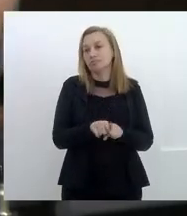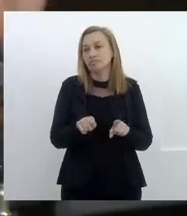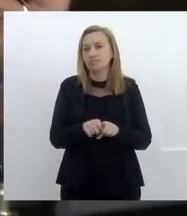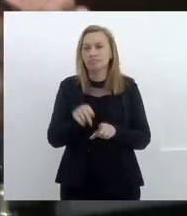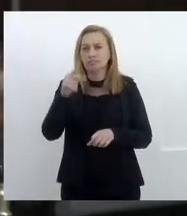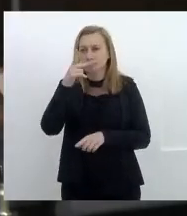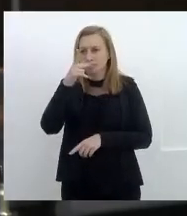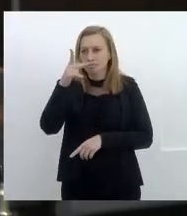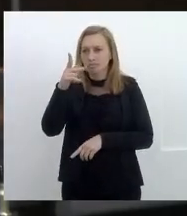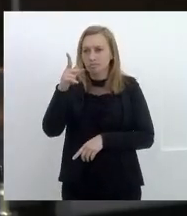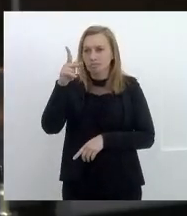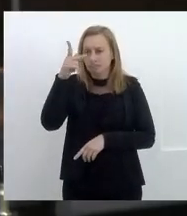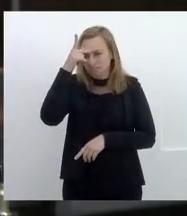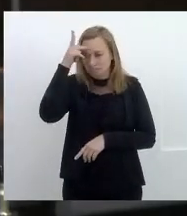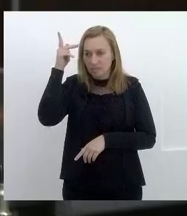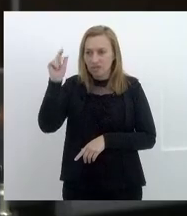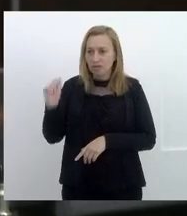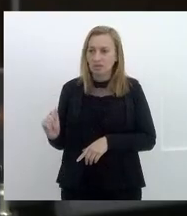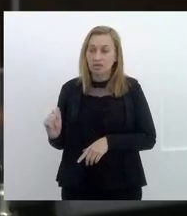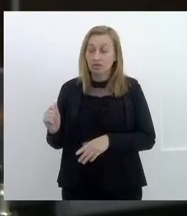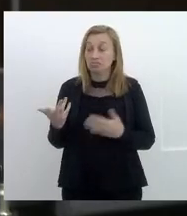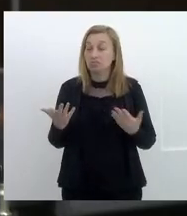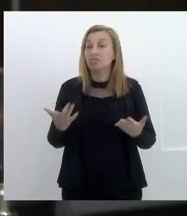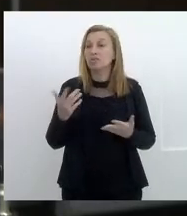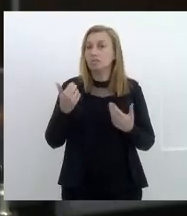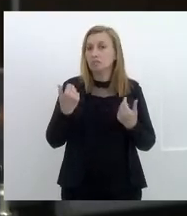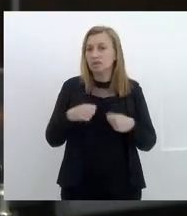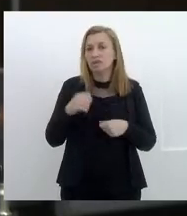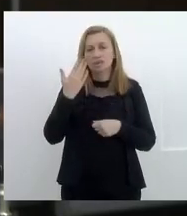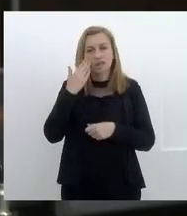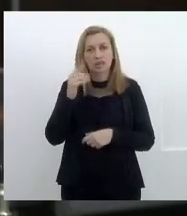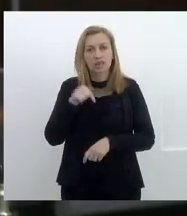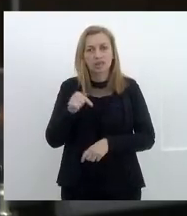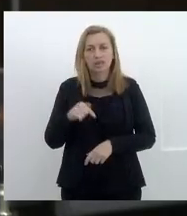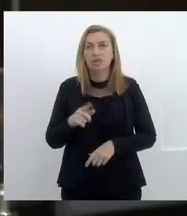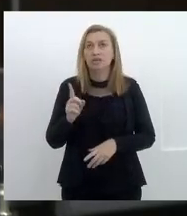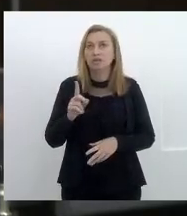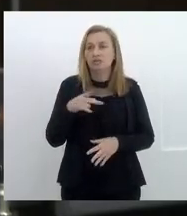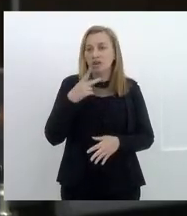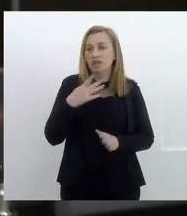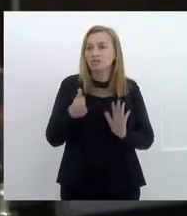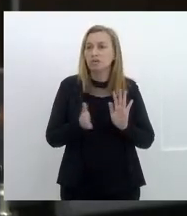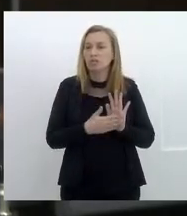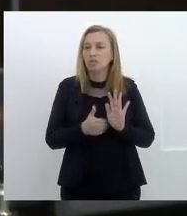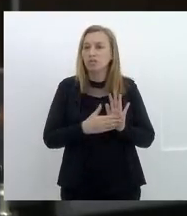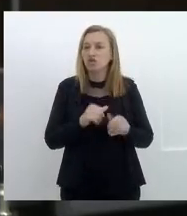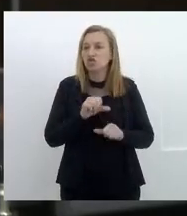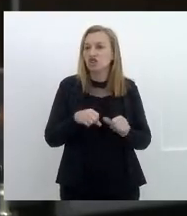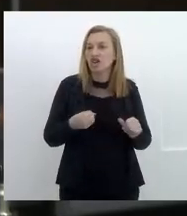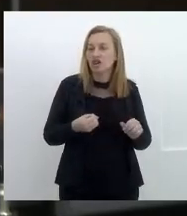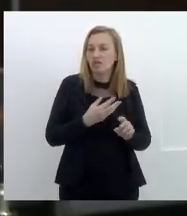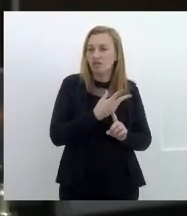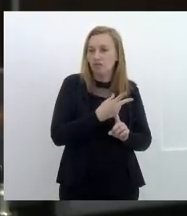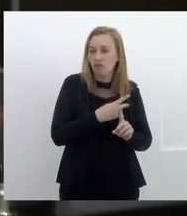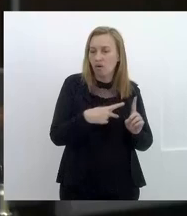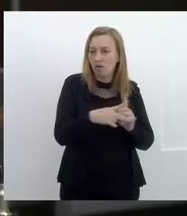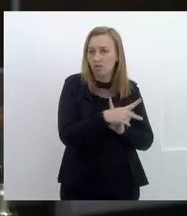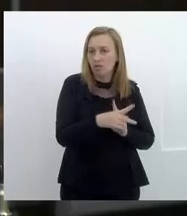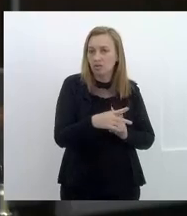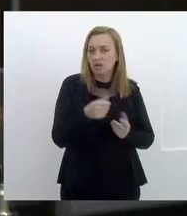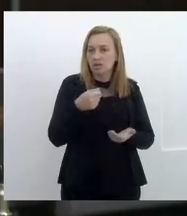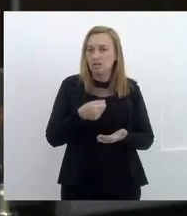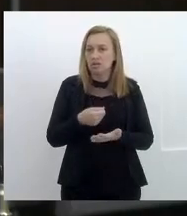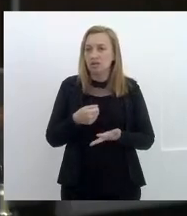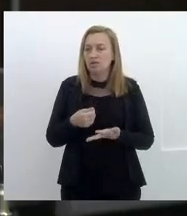nada disso seria então que fica muito entendido aqui nós não estamos tratando de uma proposta de reforma apenas para atender